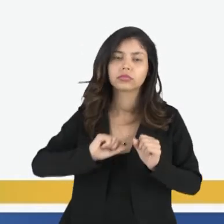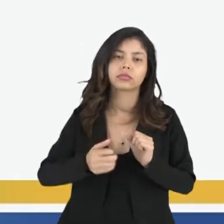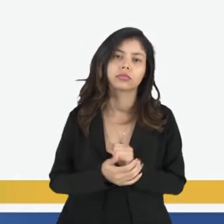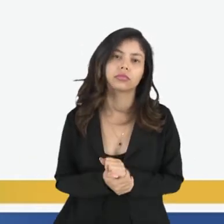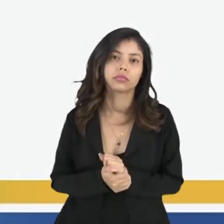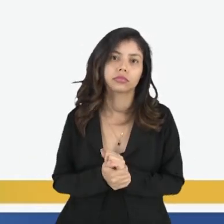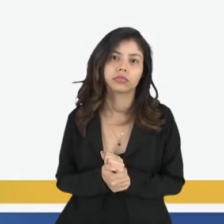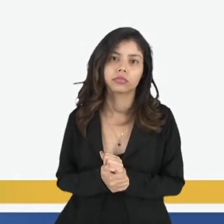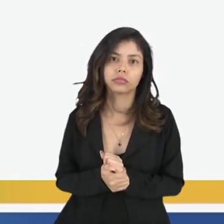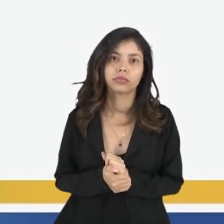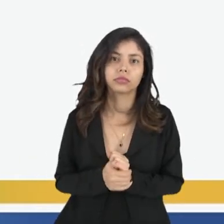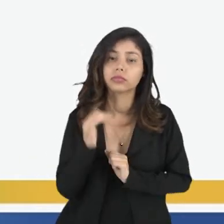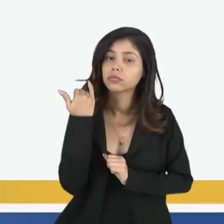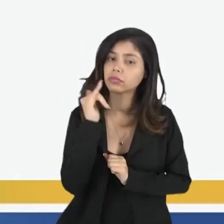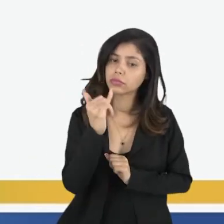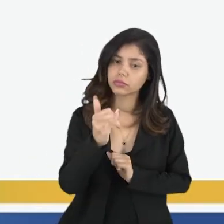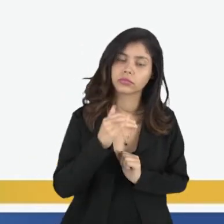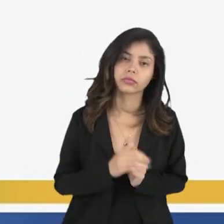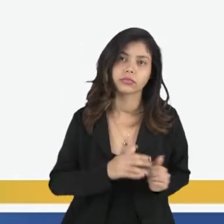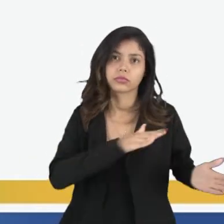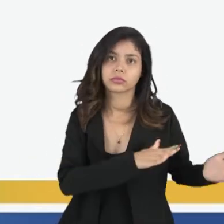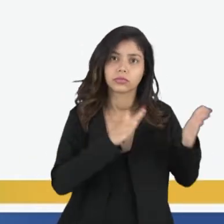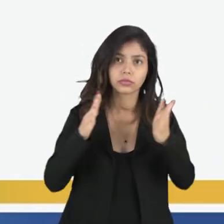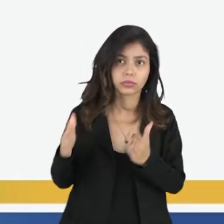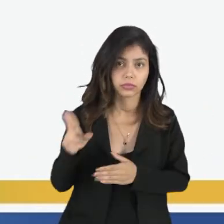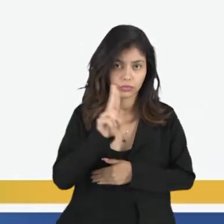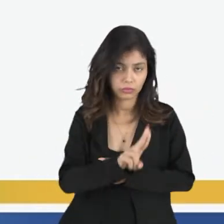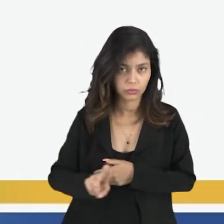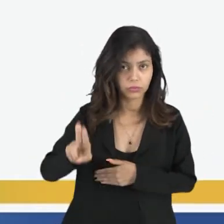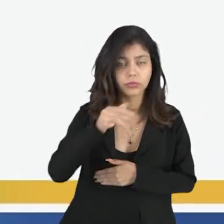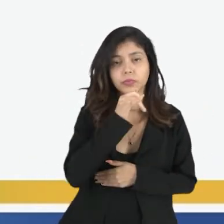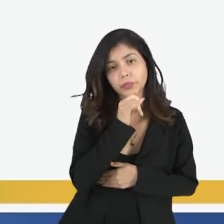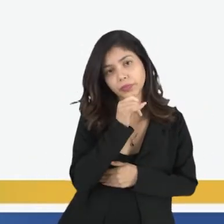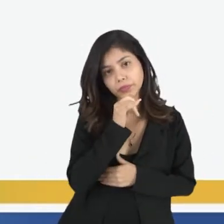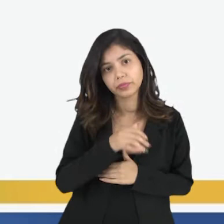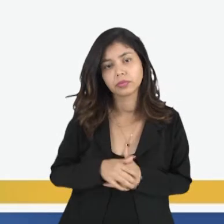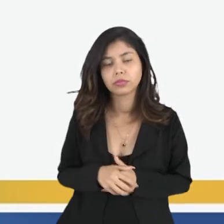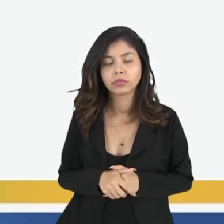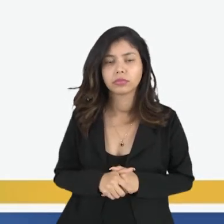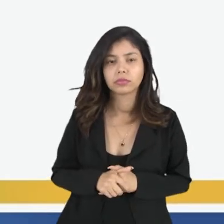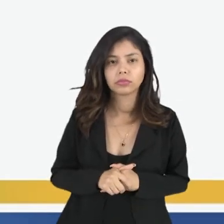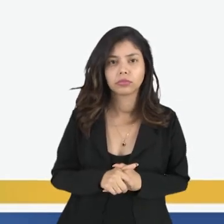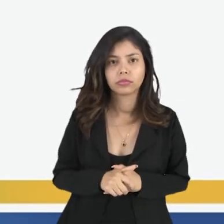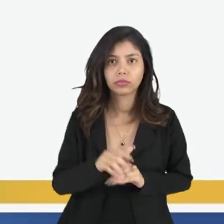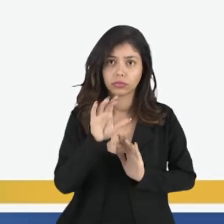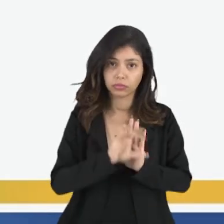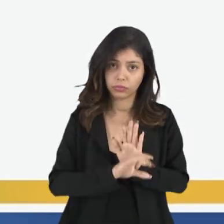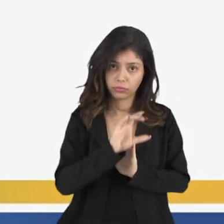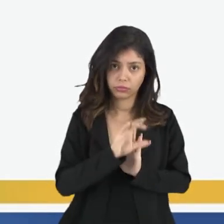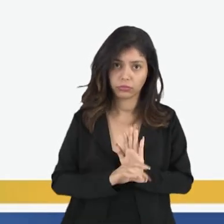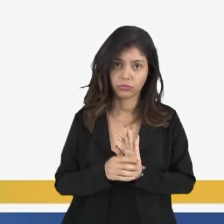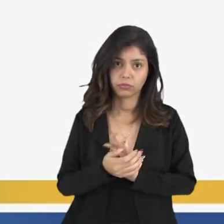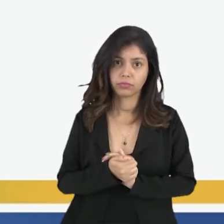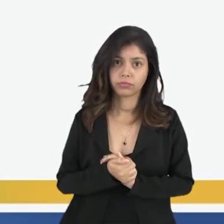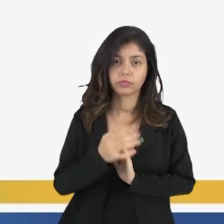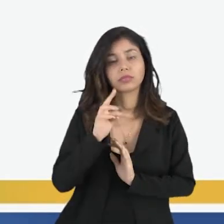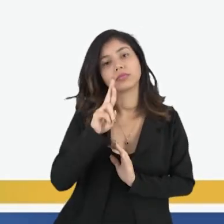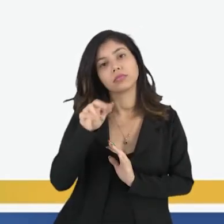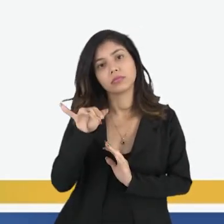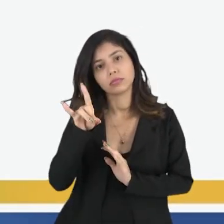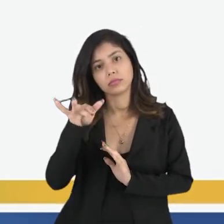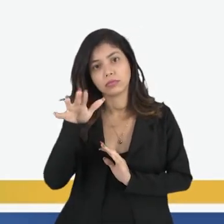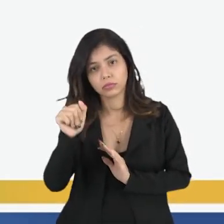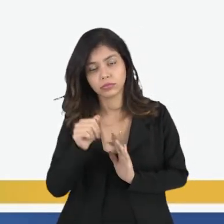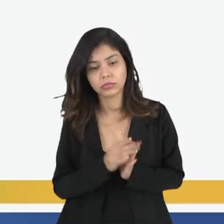transformar a energia passou-se a utilizar, por exemplo, os conceitos da